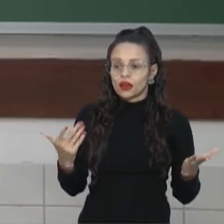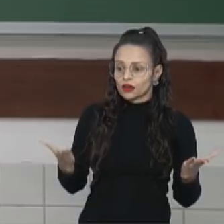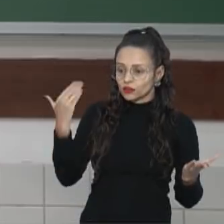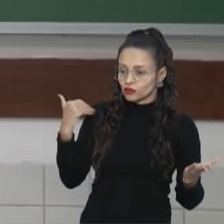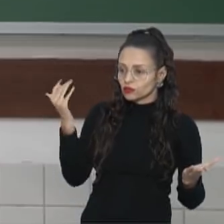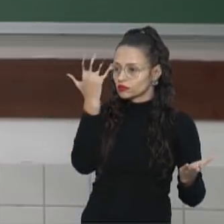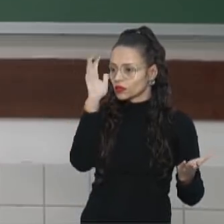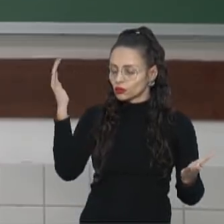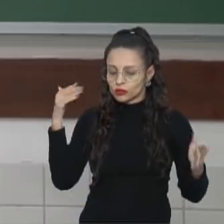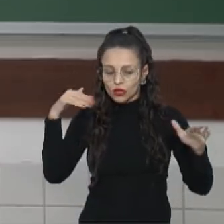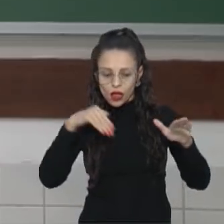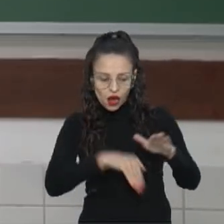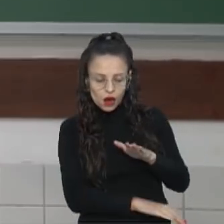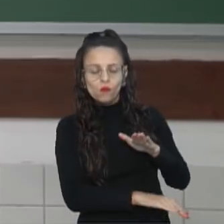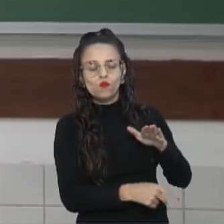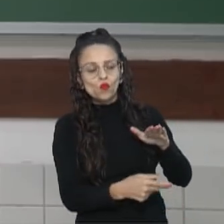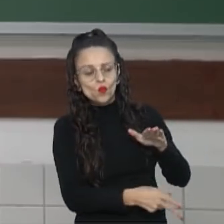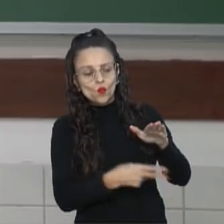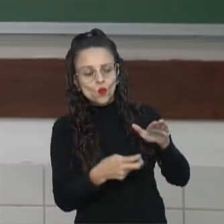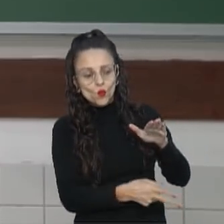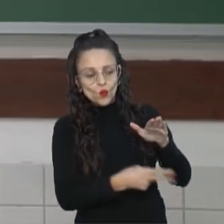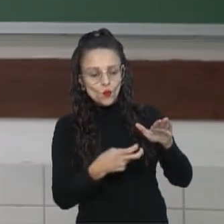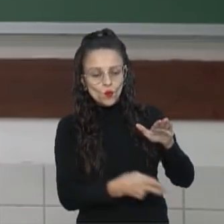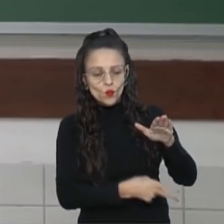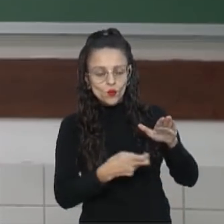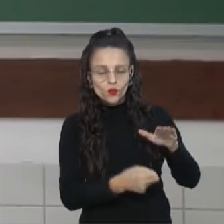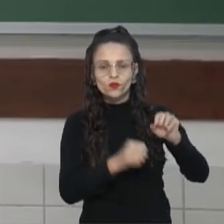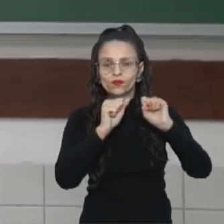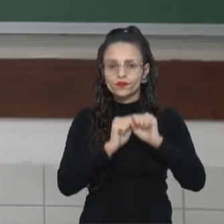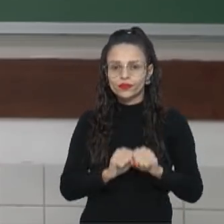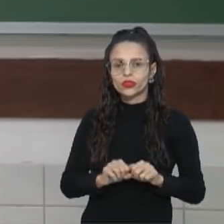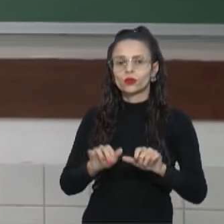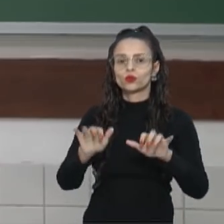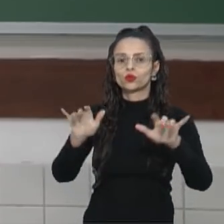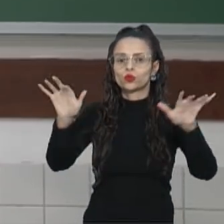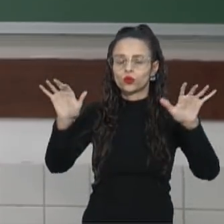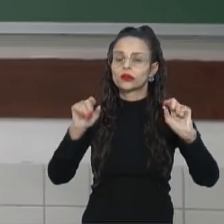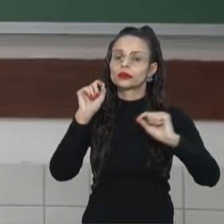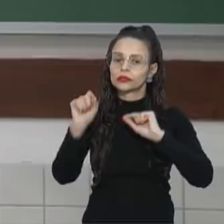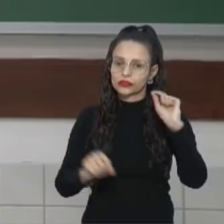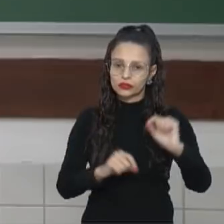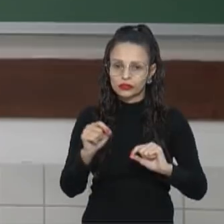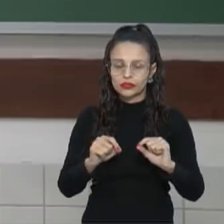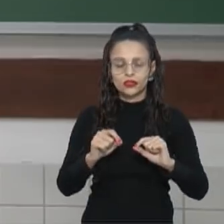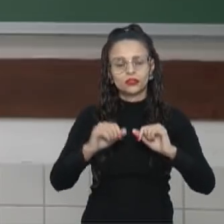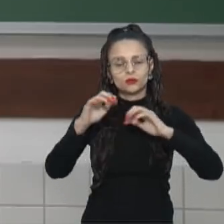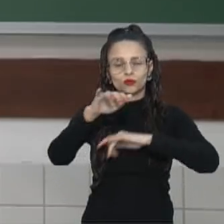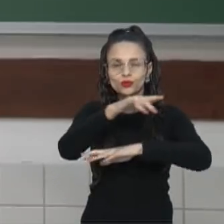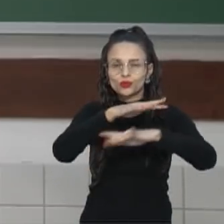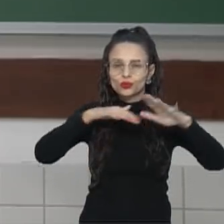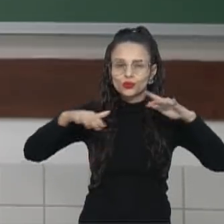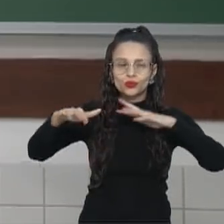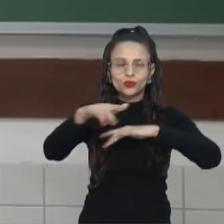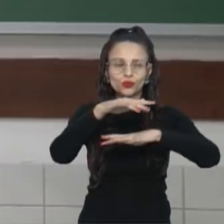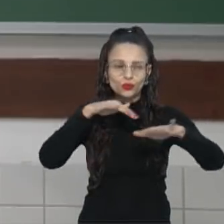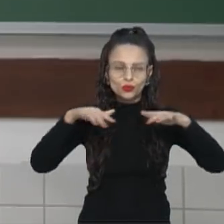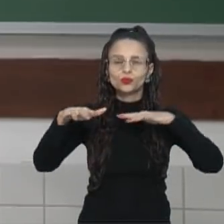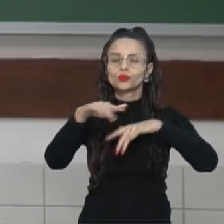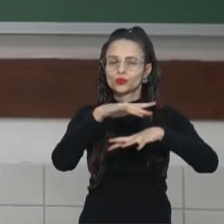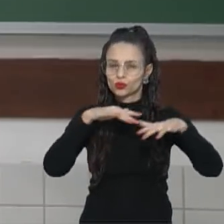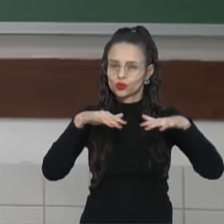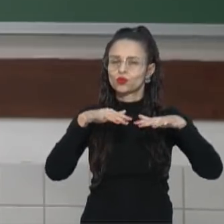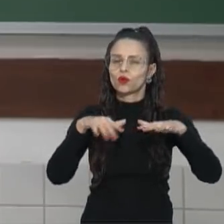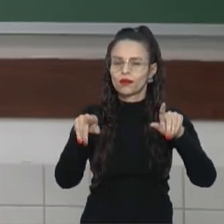no subsolo do planeta. E nós queimando isso daí, estamos fazendo o quê? Aumentando a quantidade de partículas de gás carbônico no ar,